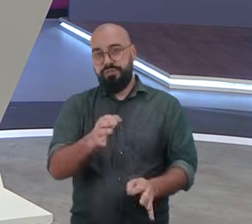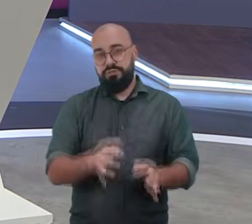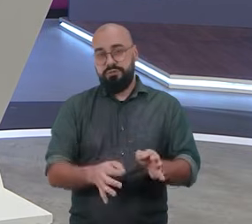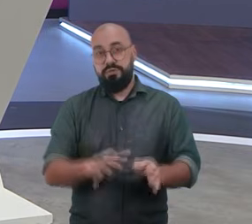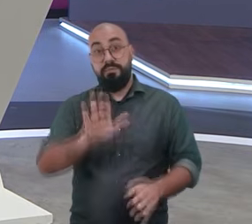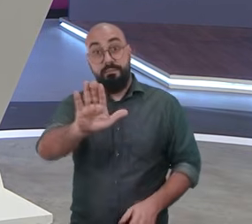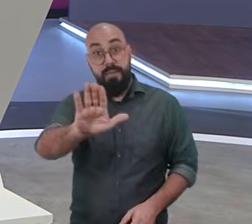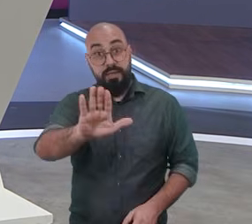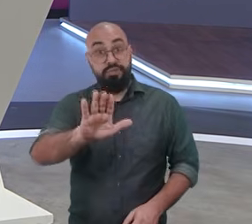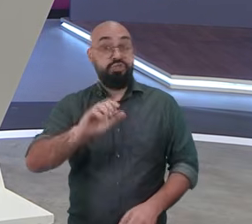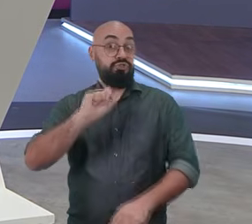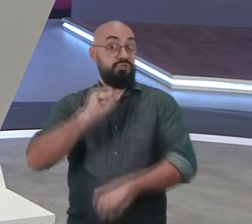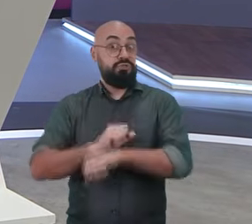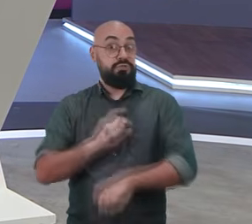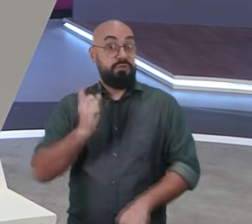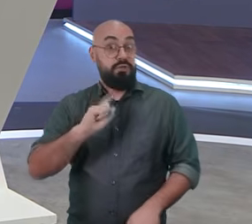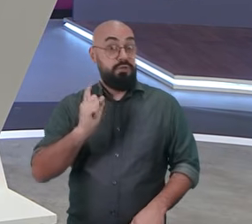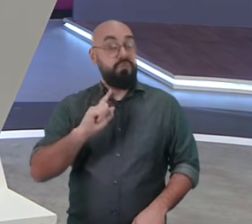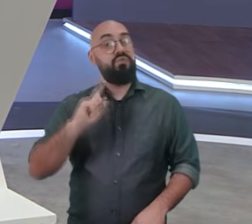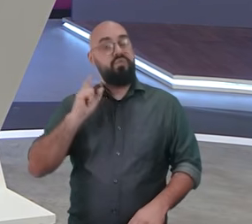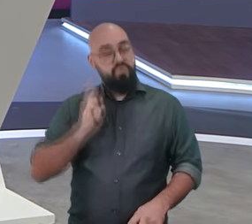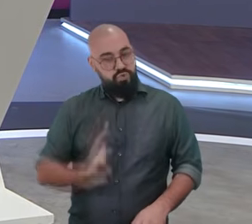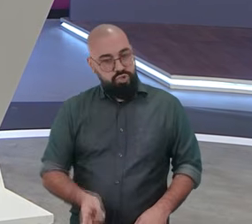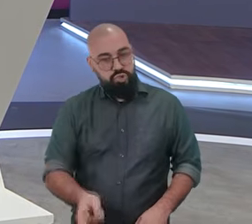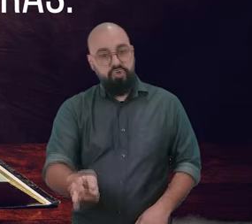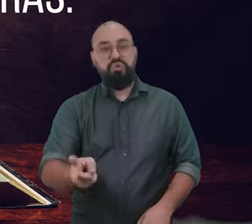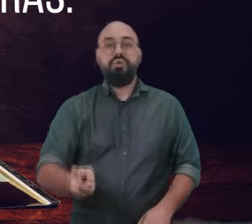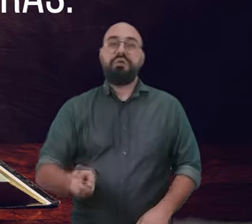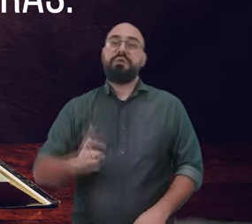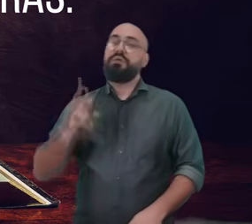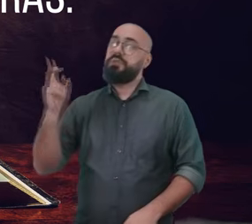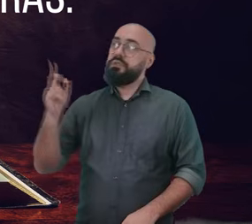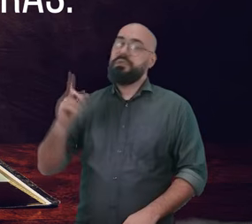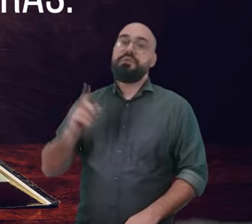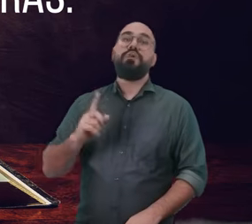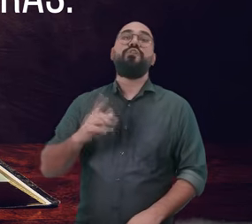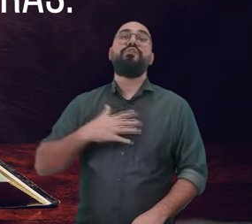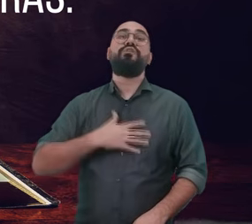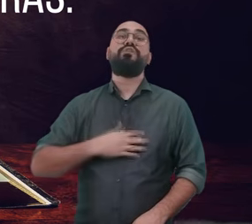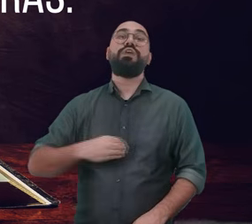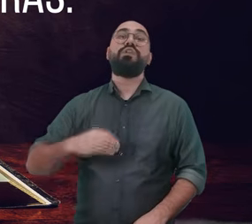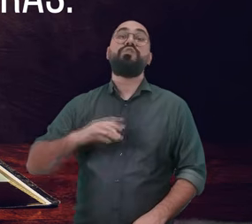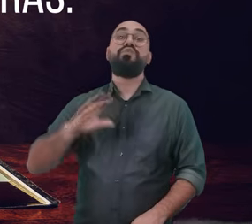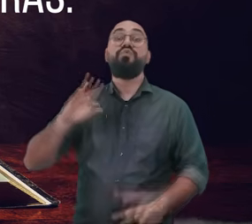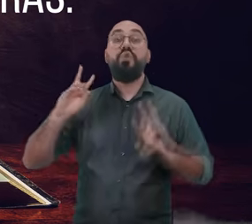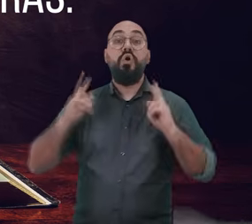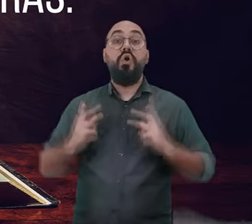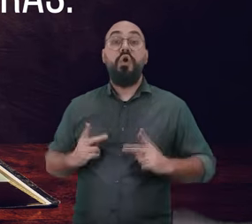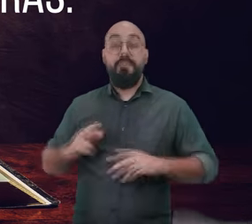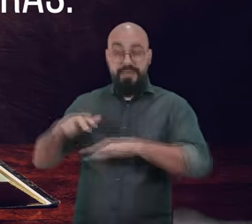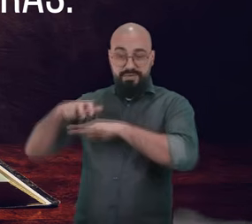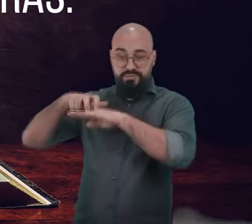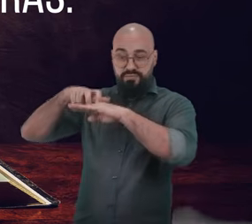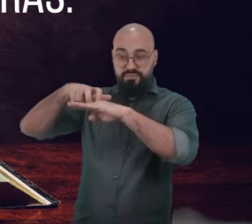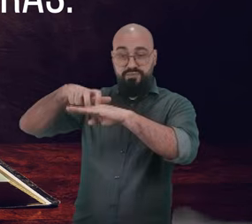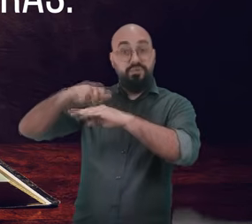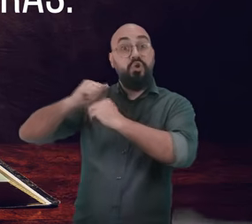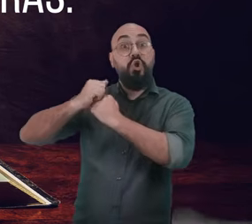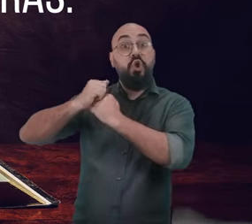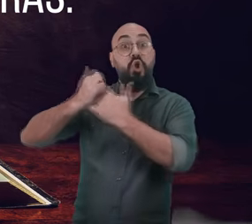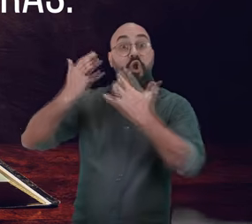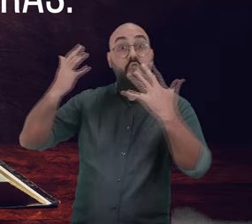não para aí. Venha comigo em Mateus 16:27, onde está assim: porque o Filho do Homem há de vir na glória de seu